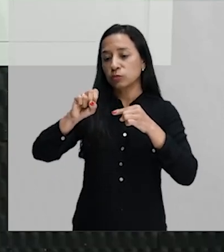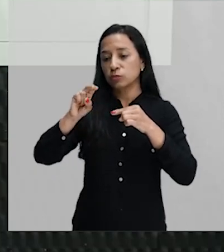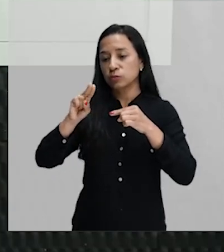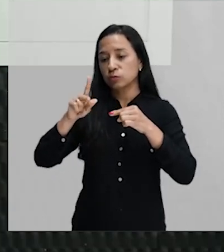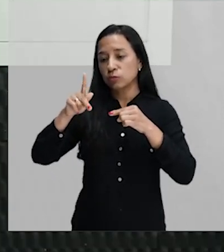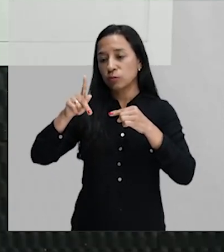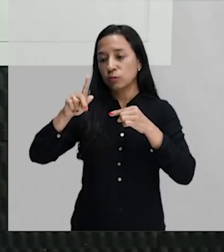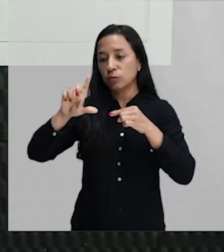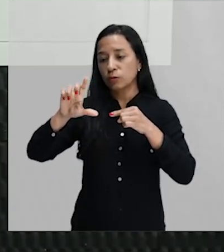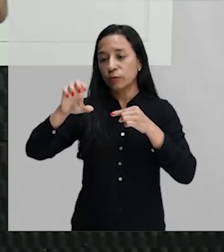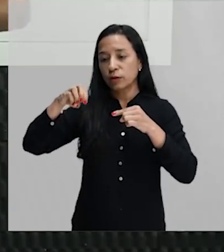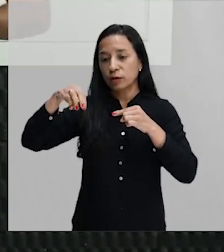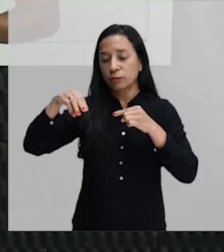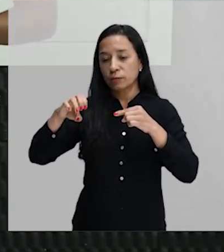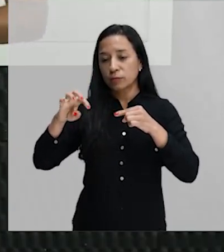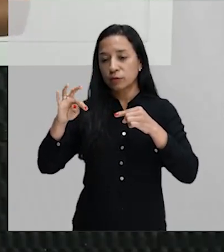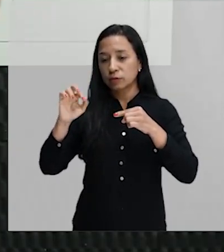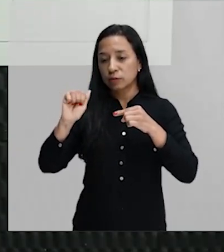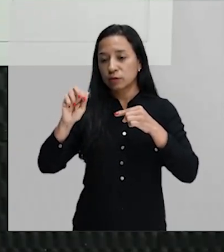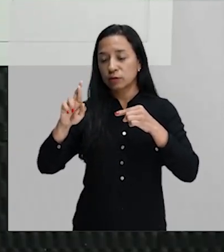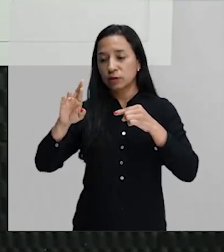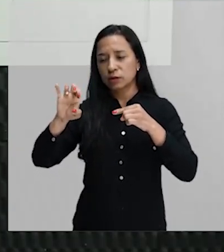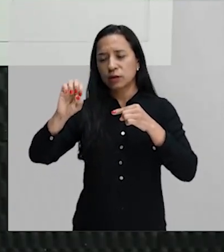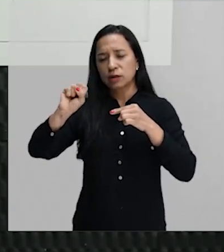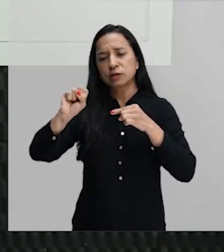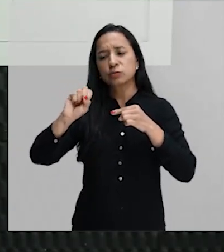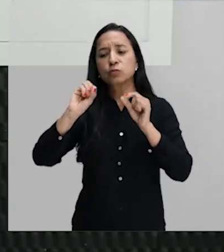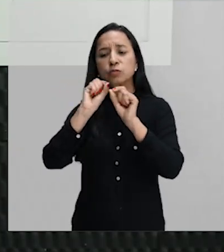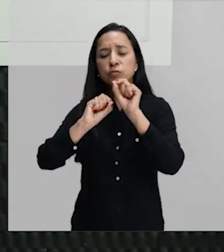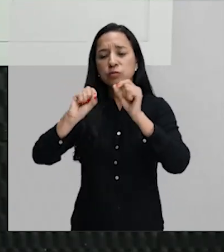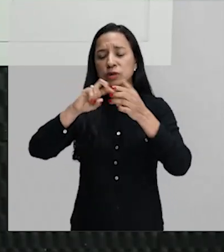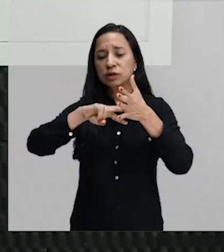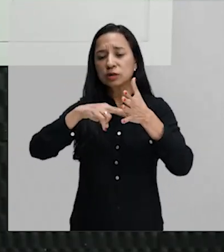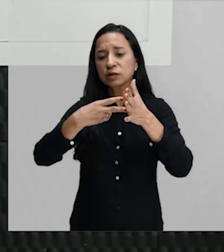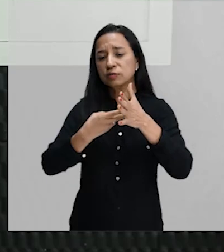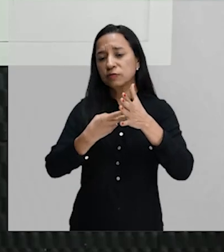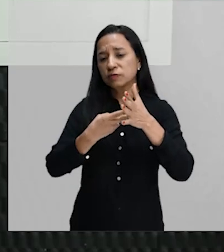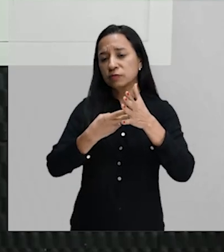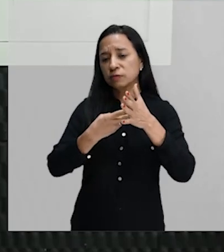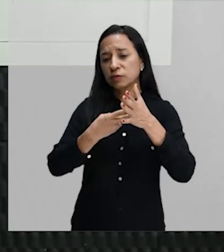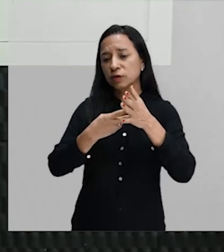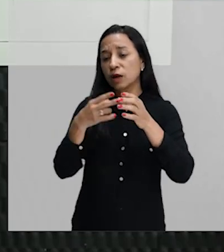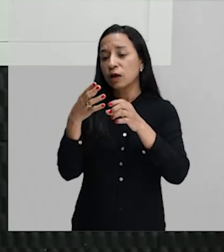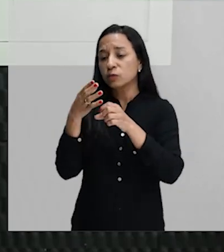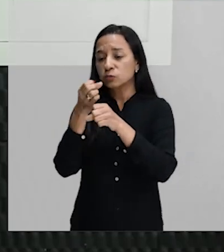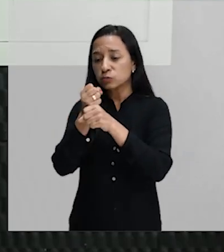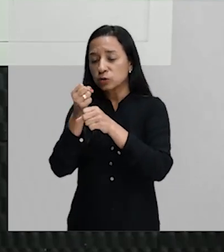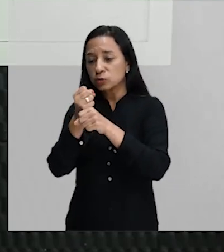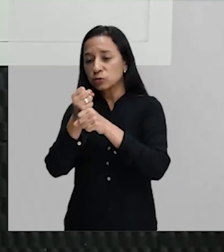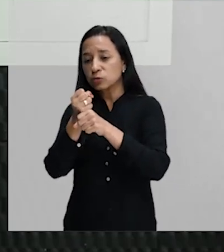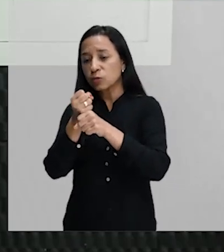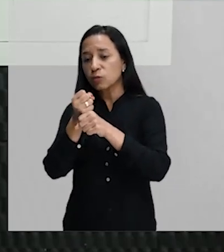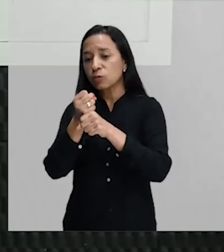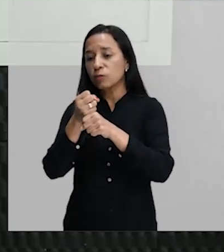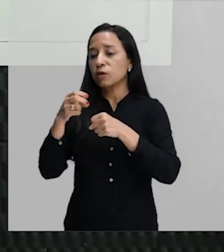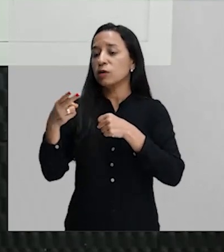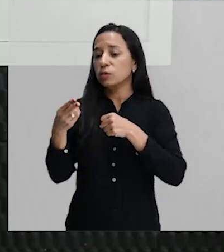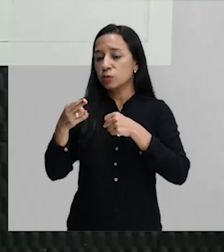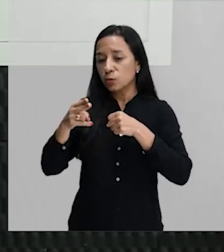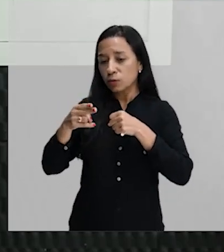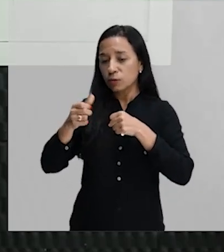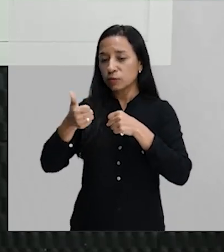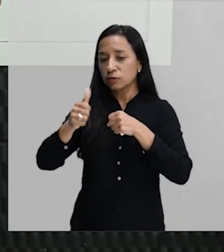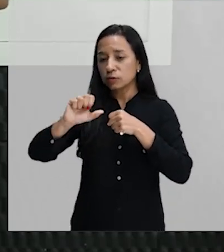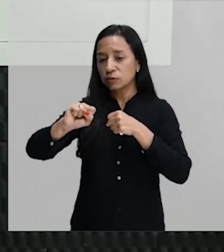são arcos suplementares, galera? Suplementares, aqueles arcos cuja soma é 180 graus. São